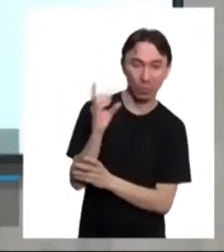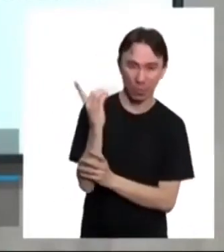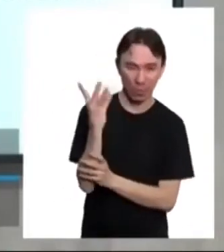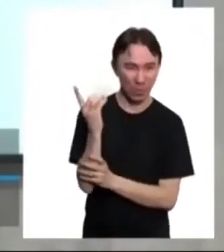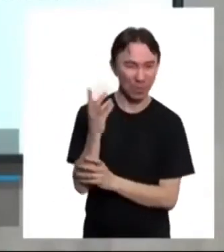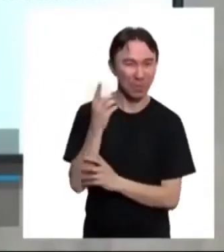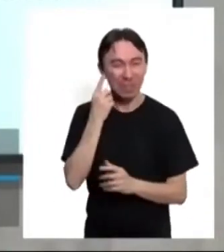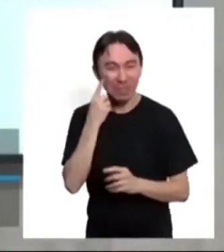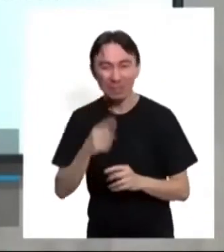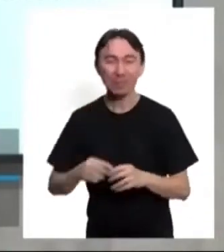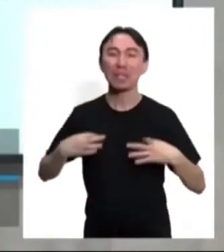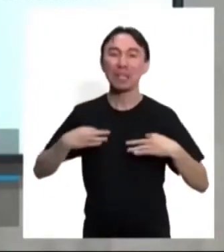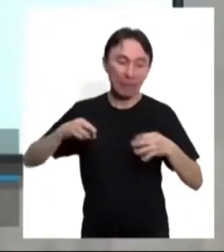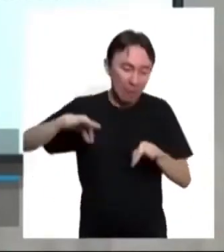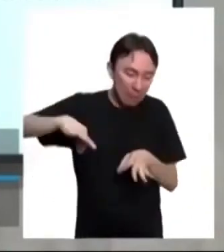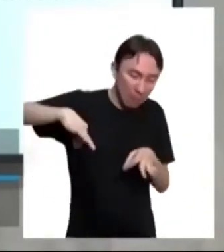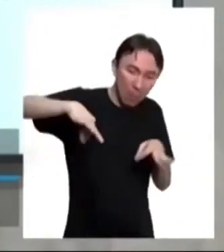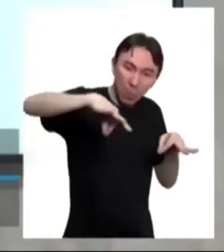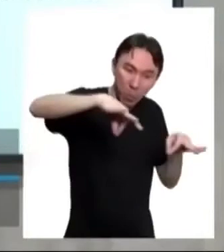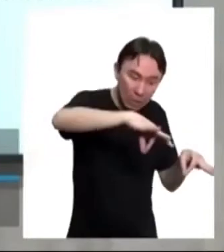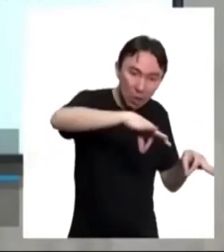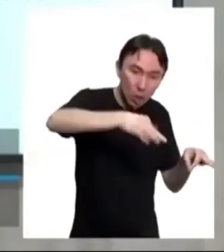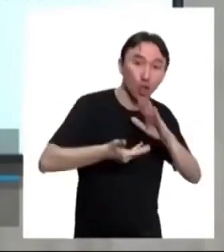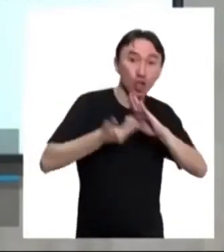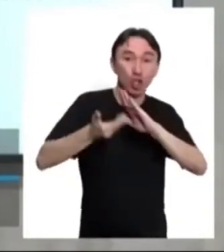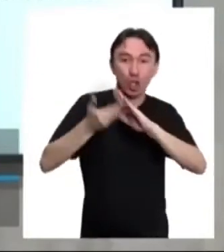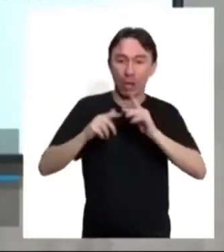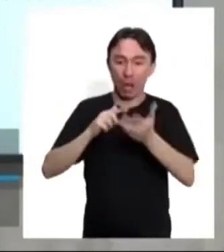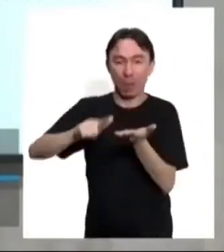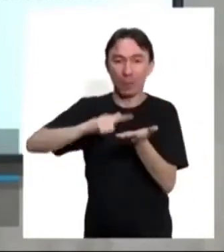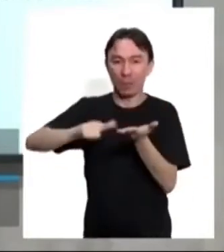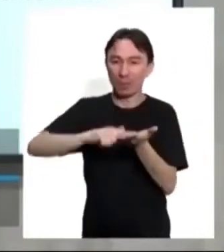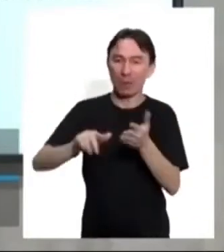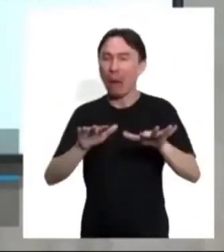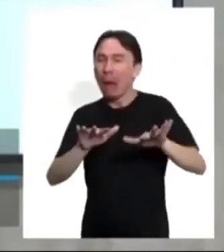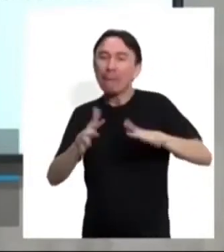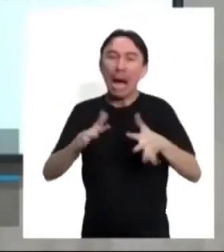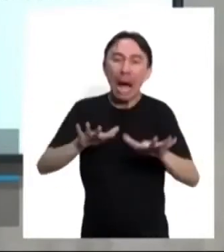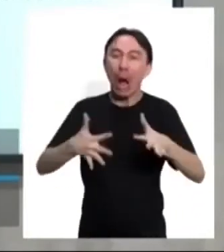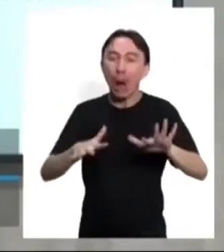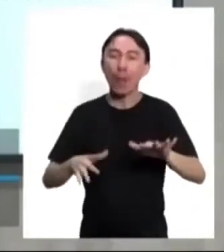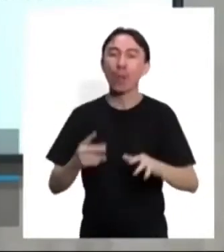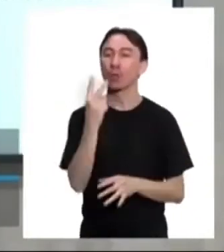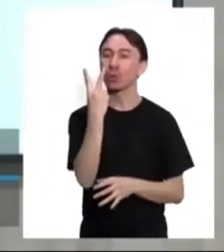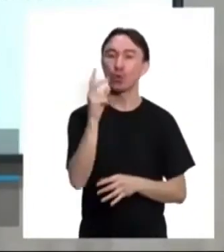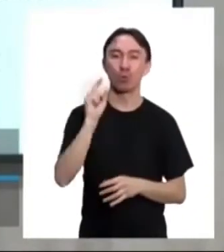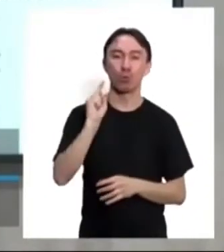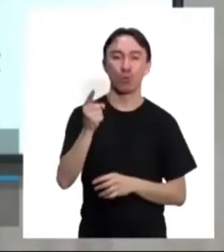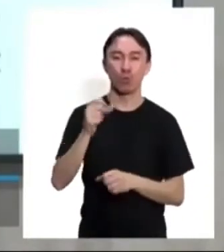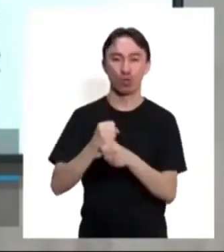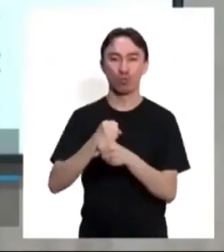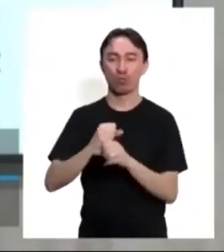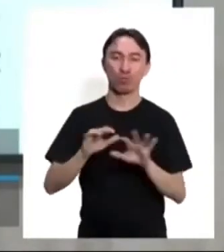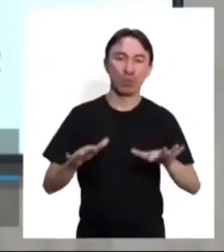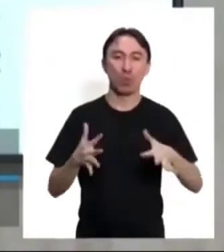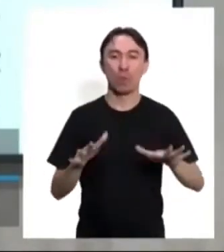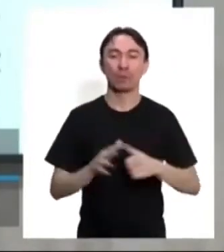o Santo Sudário, a datação deu certo, aproximadamente 2.000 anos. Falando ainda sobre